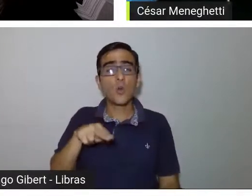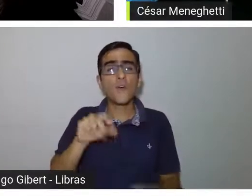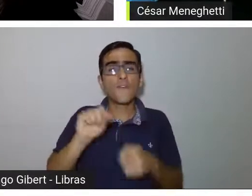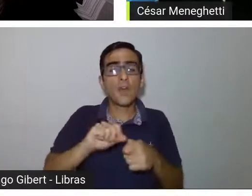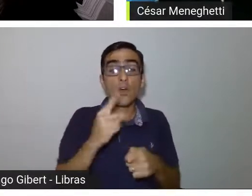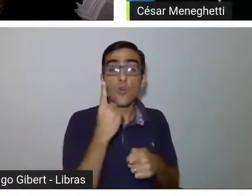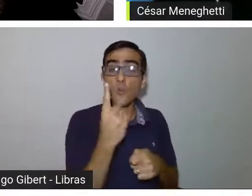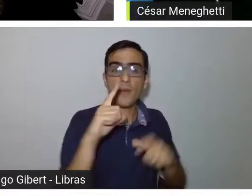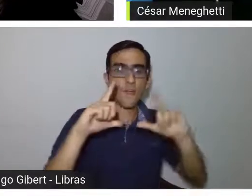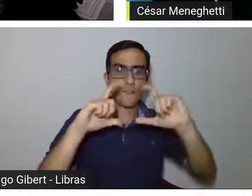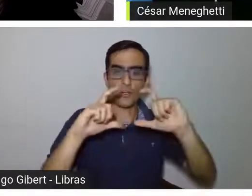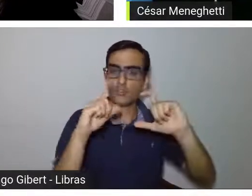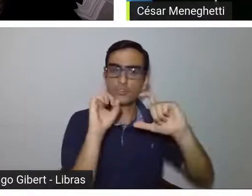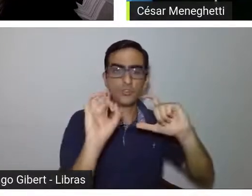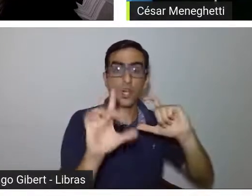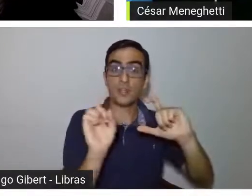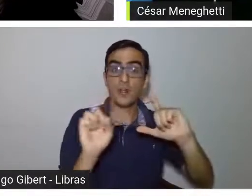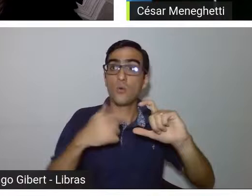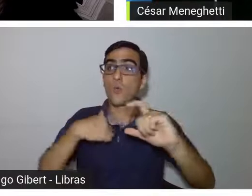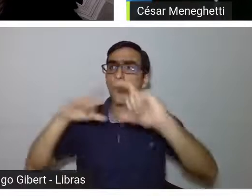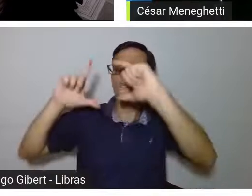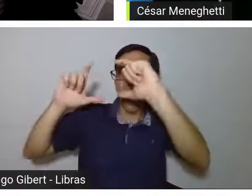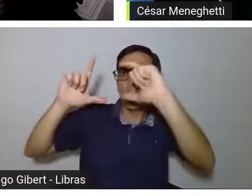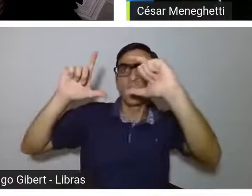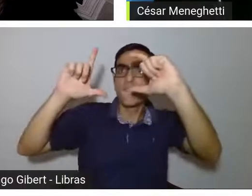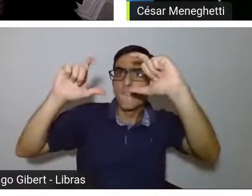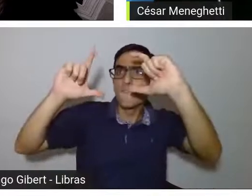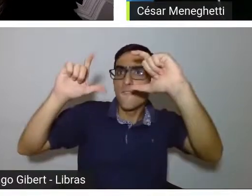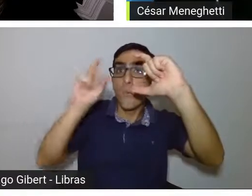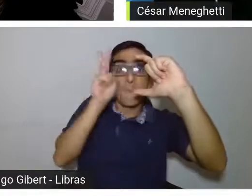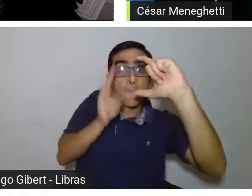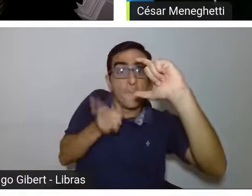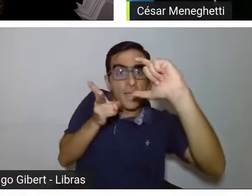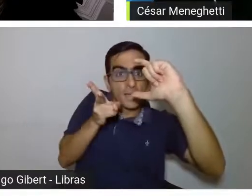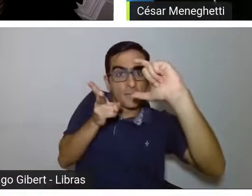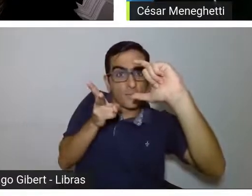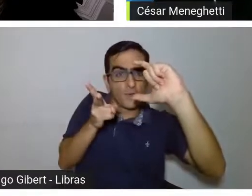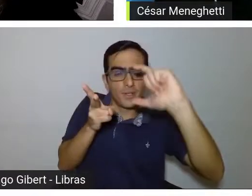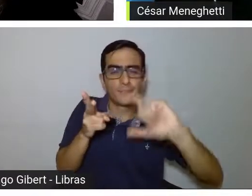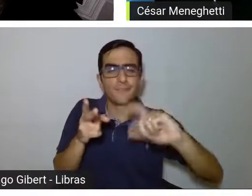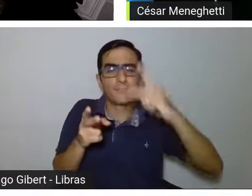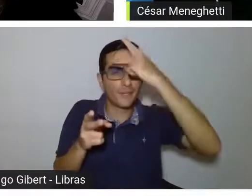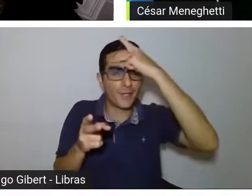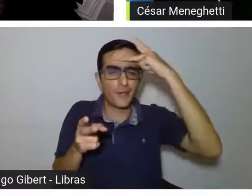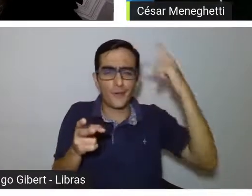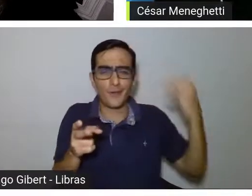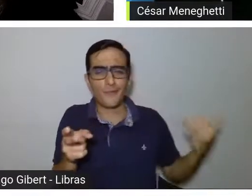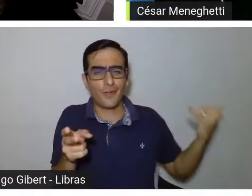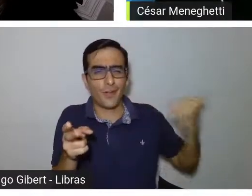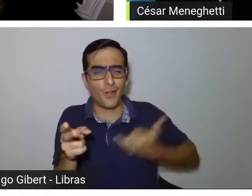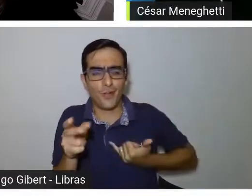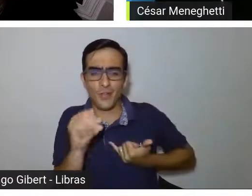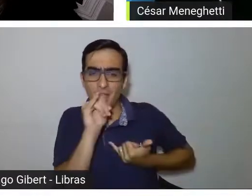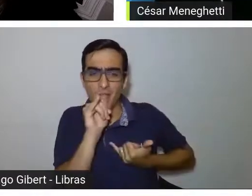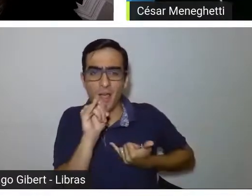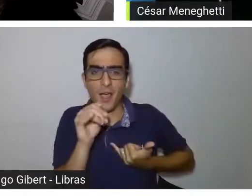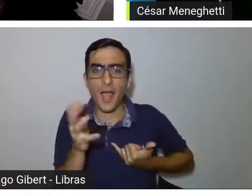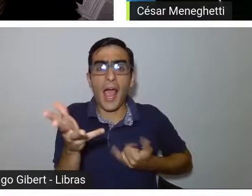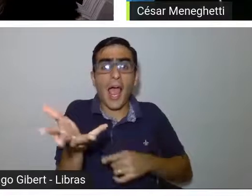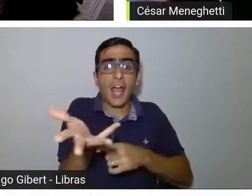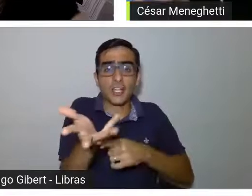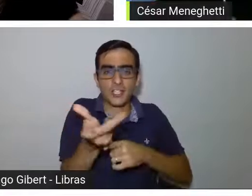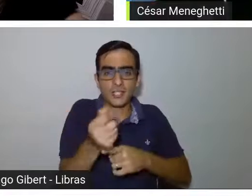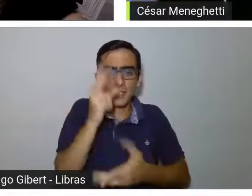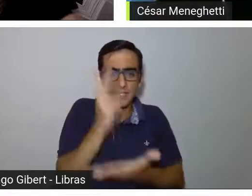vezes, da mesma realidade. E é sempre, né, tem alguém que fala que um artista faz sempre a mesma